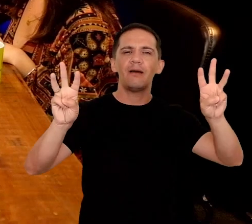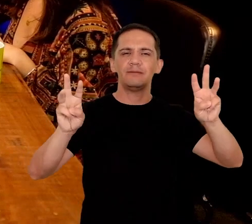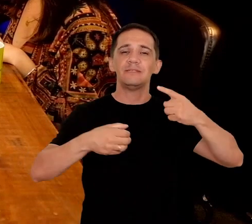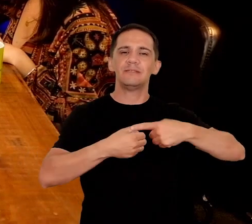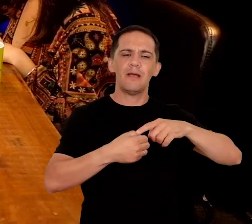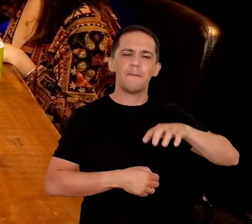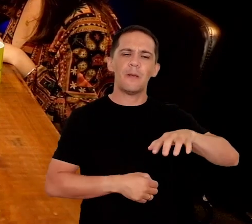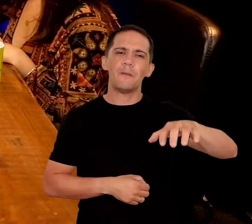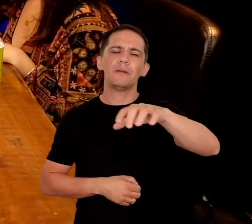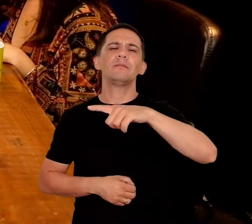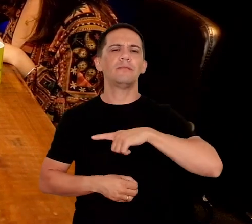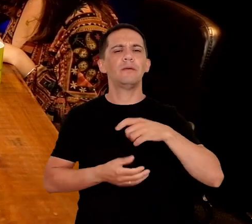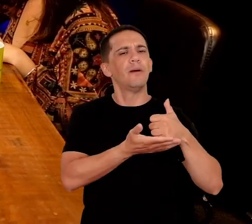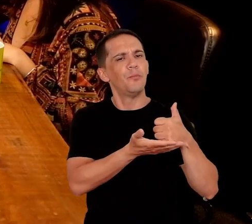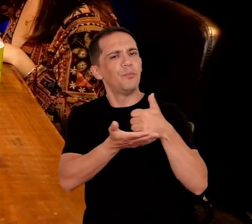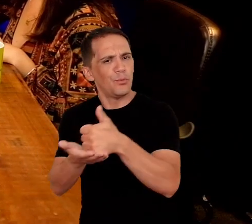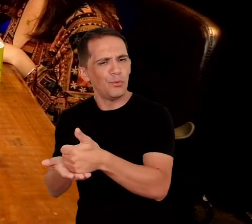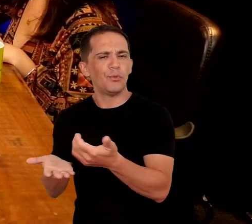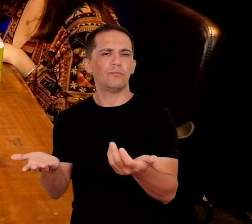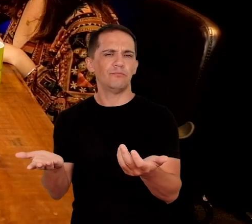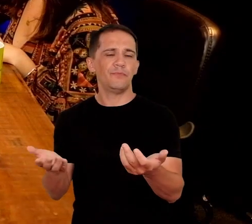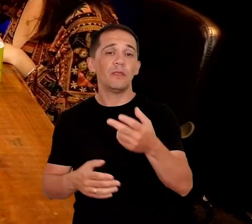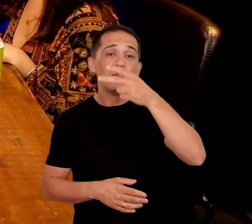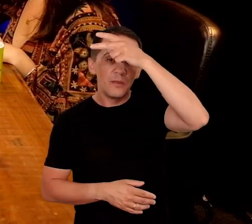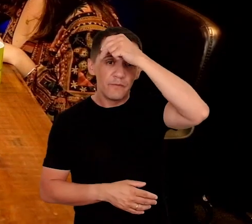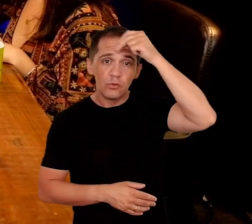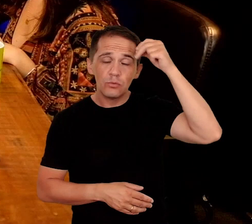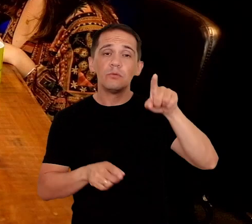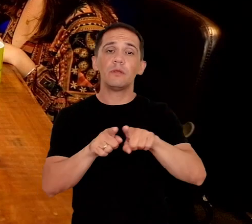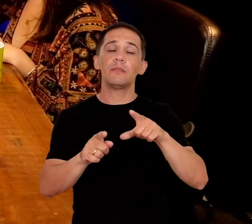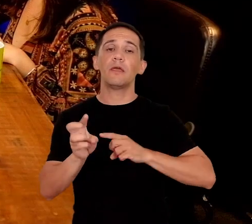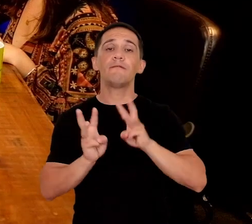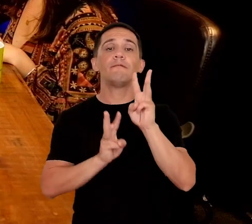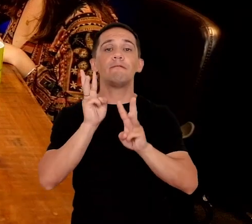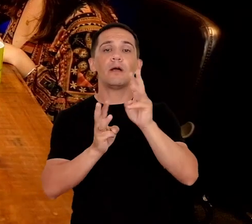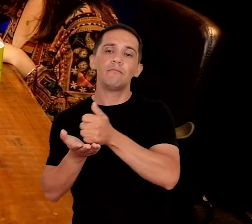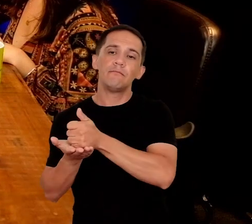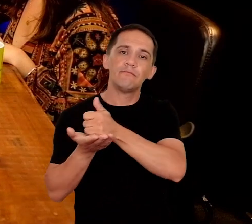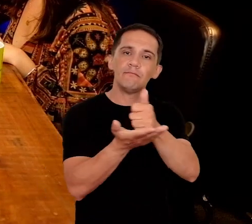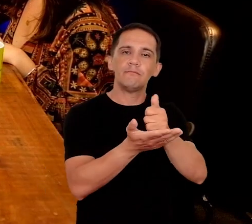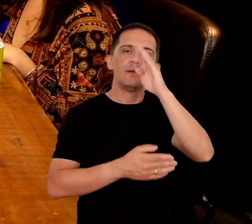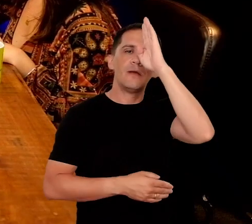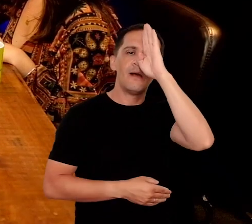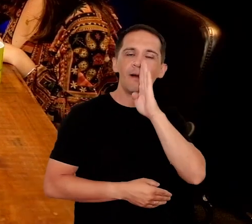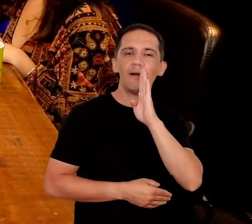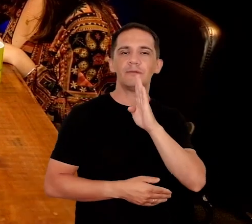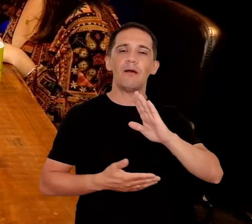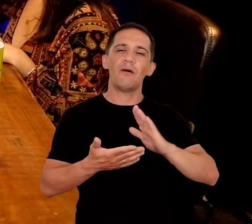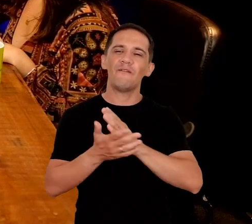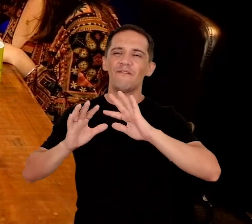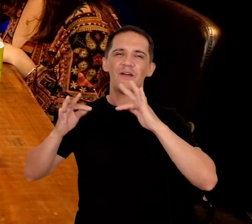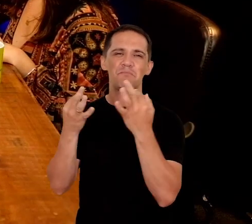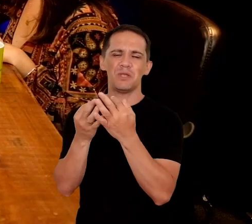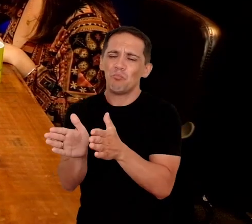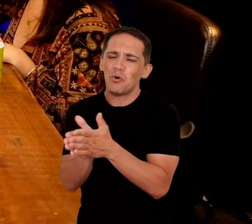internet. Em cada cidade tem ajudas. E, se não me engano, também as prefeituras, elas têm ajudado muito nas vans escolares